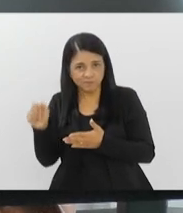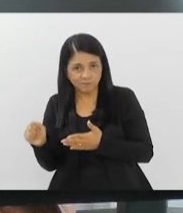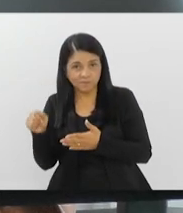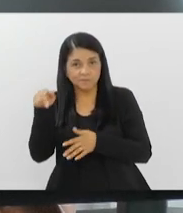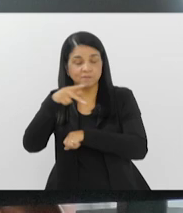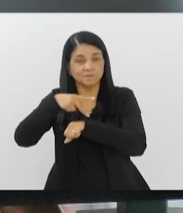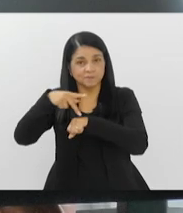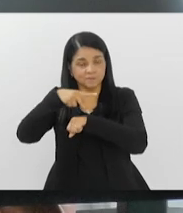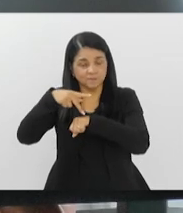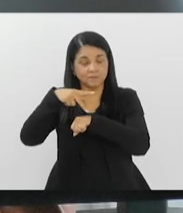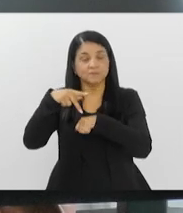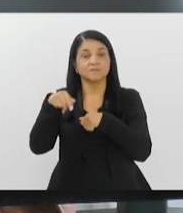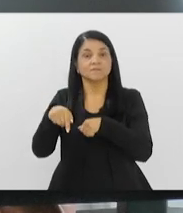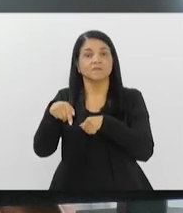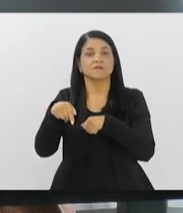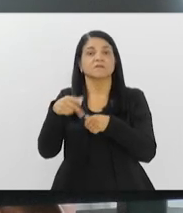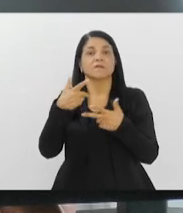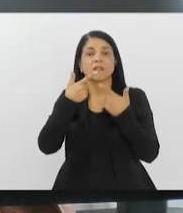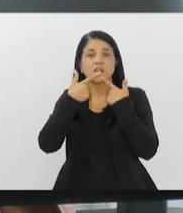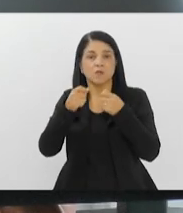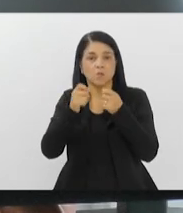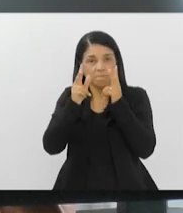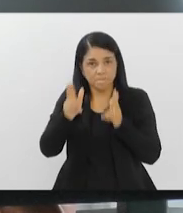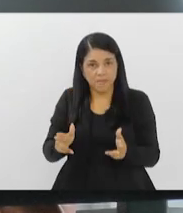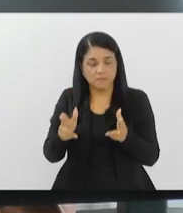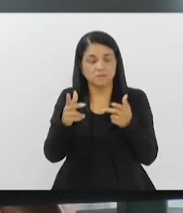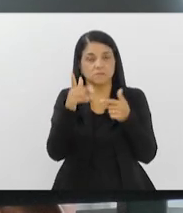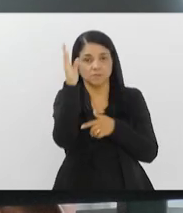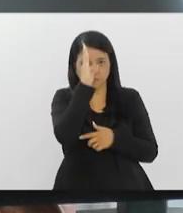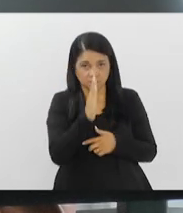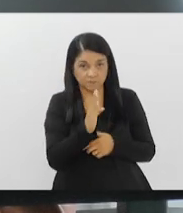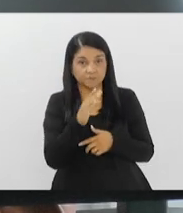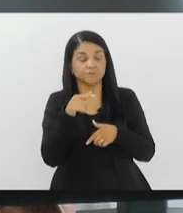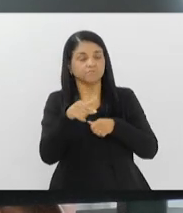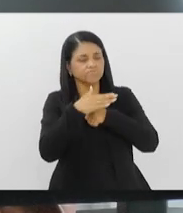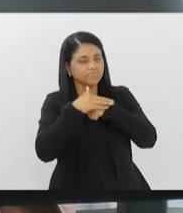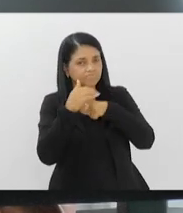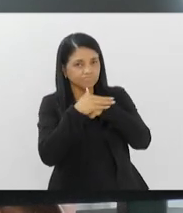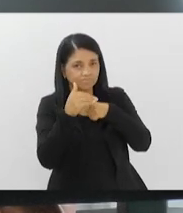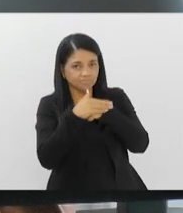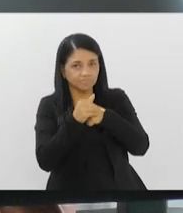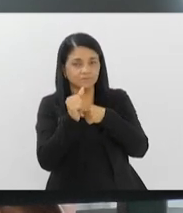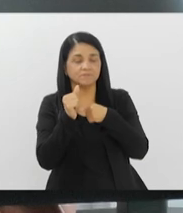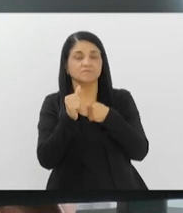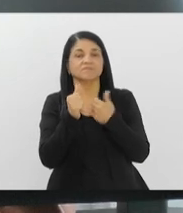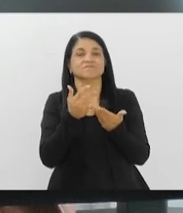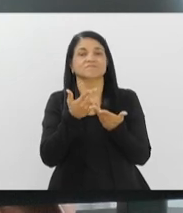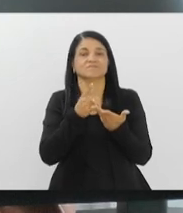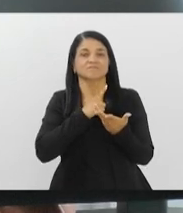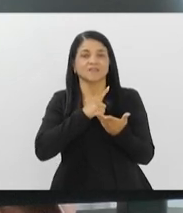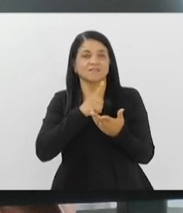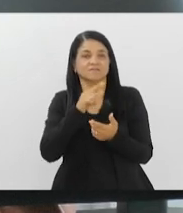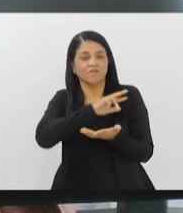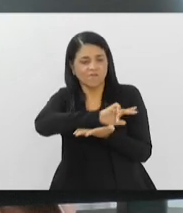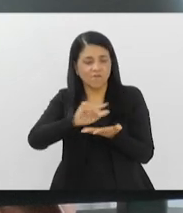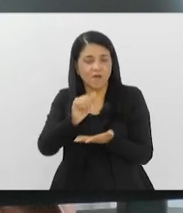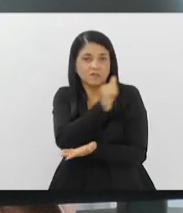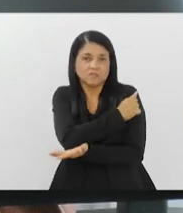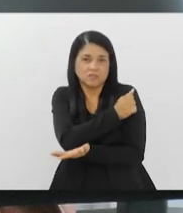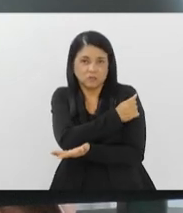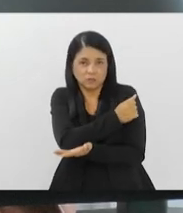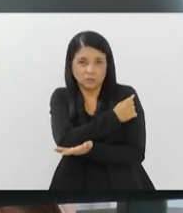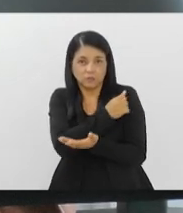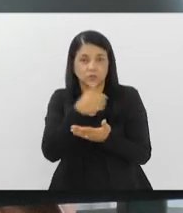portuguesa, Angola, em especial, a gente tem um carinho muito grande, né? São muitos estudantes, né, secretário,